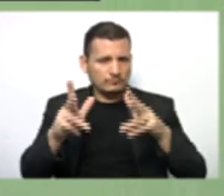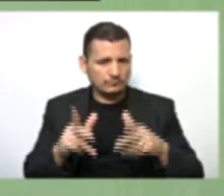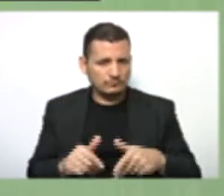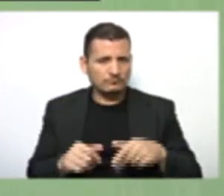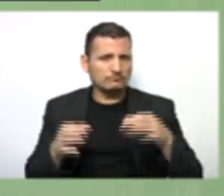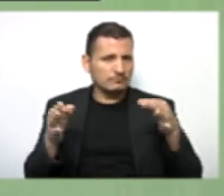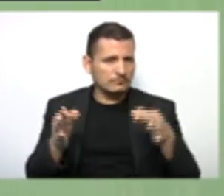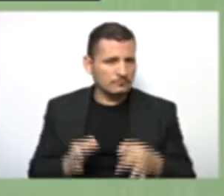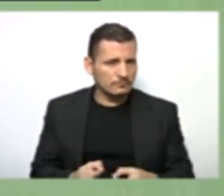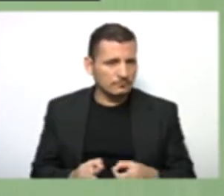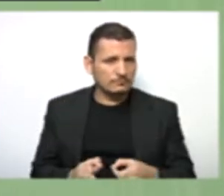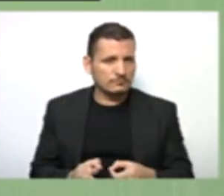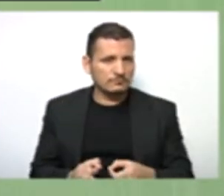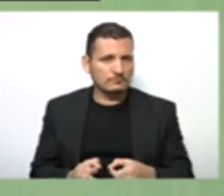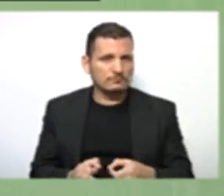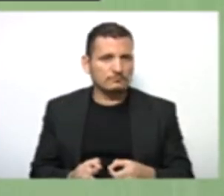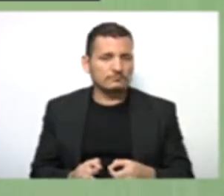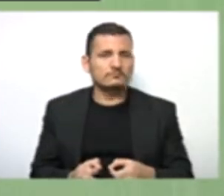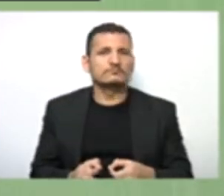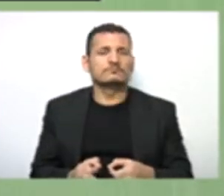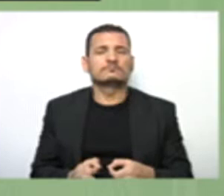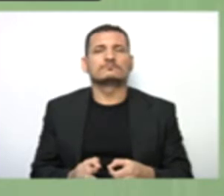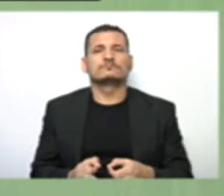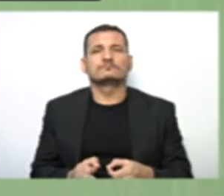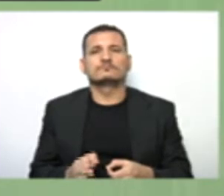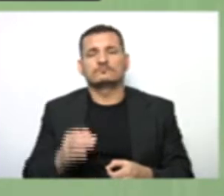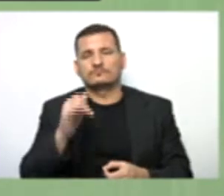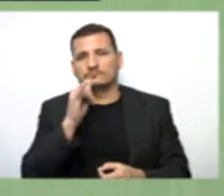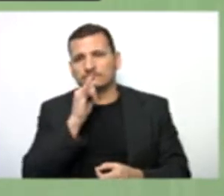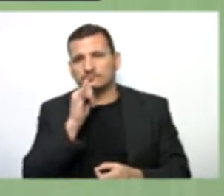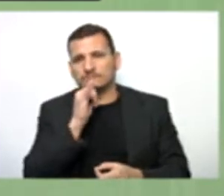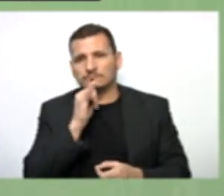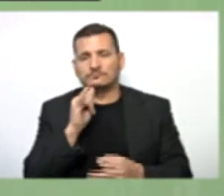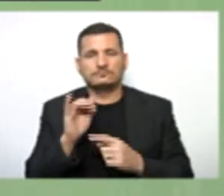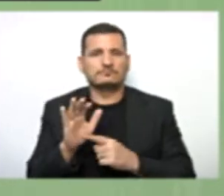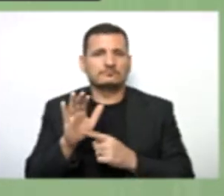forma que a linguagem exige. Por